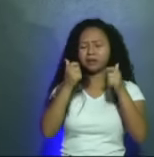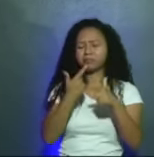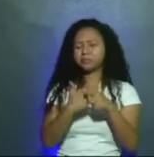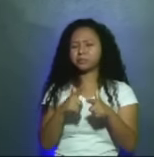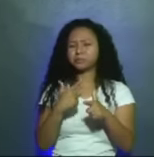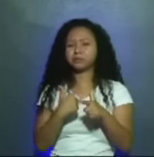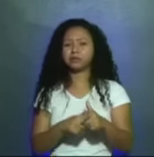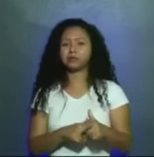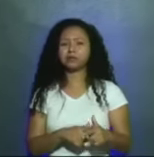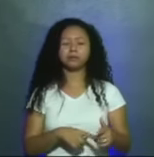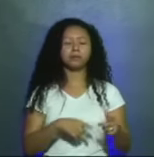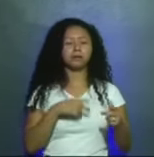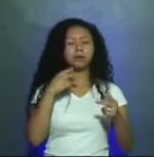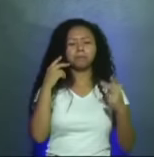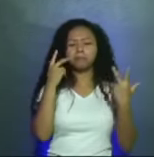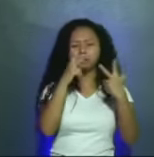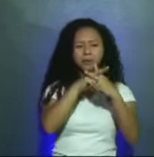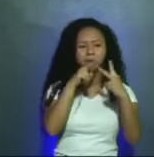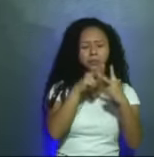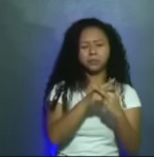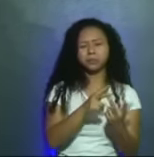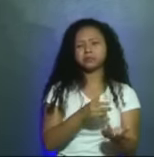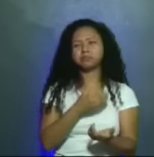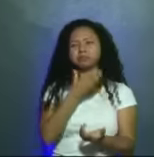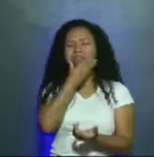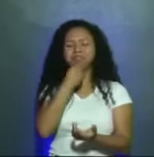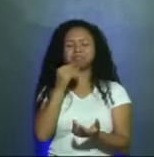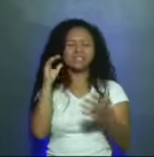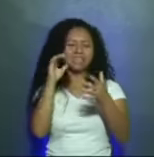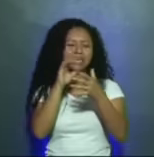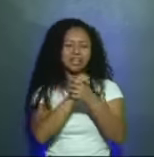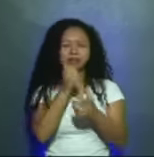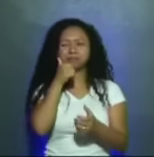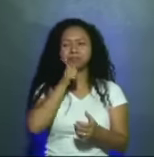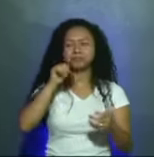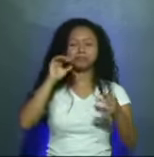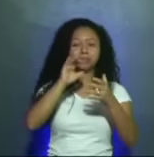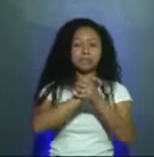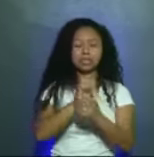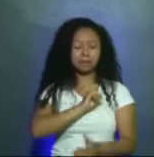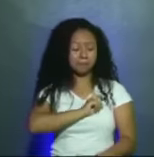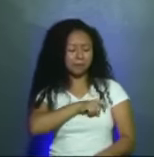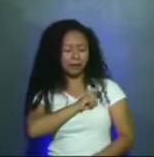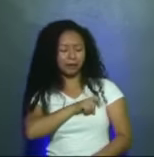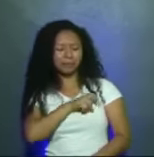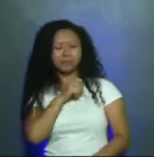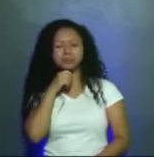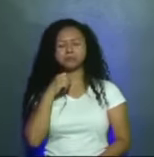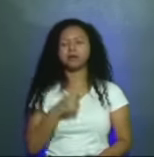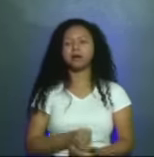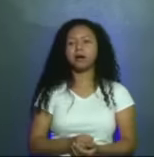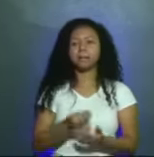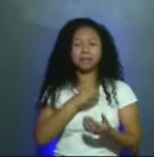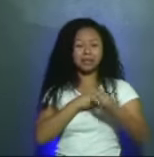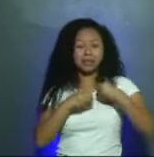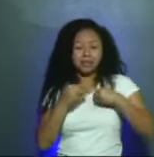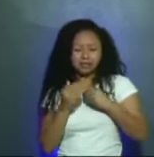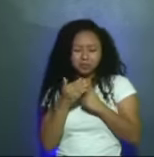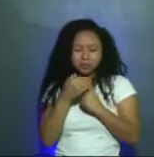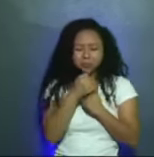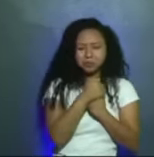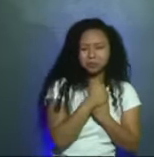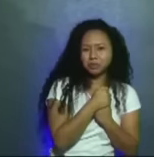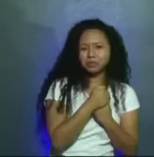falou palavras que não deveriam para os seus filhos ou para o seu cônjuge, maldiçoou, pecados escondidos, falta de